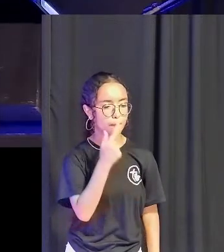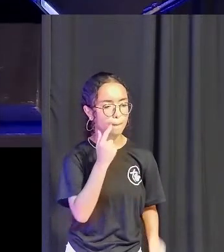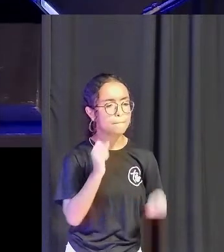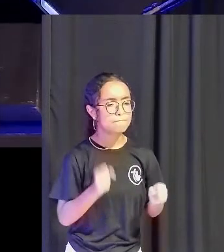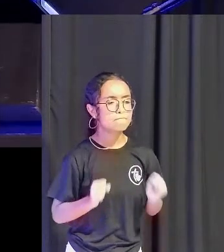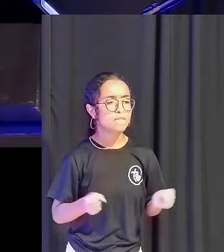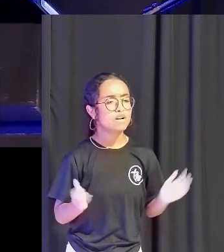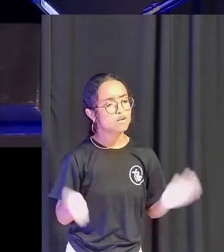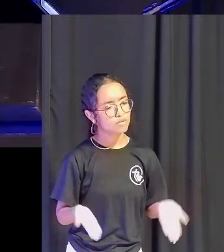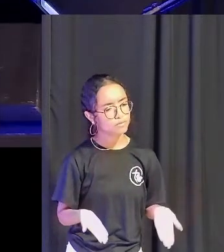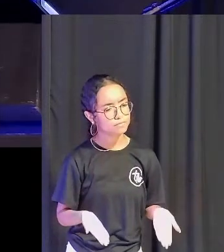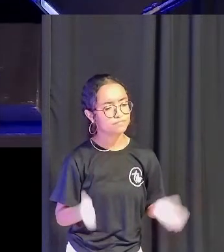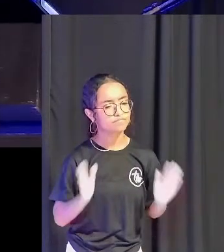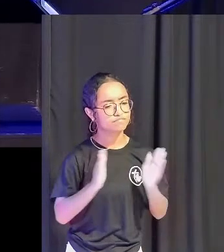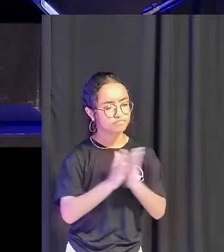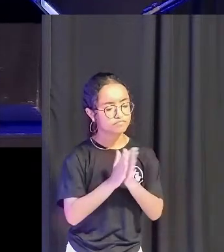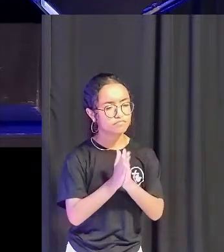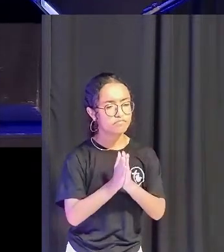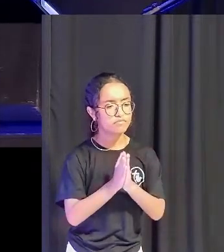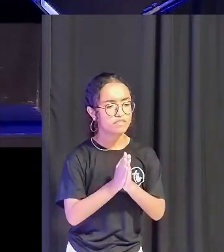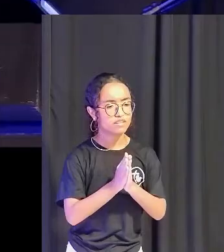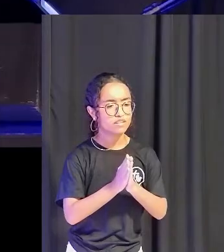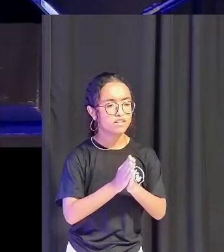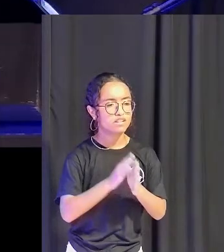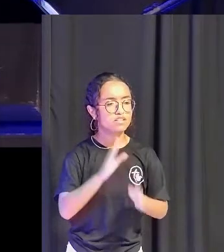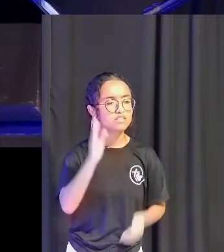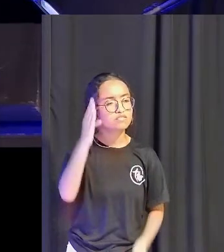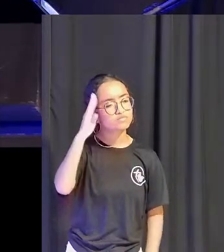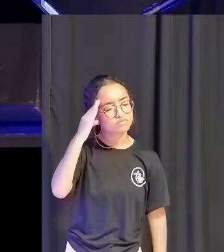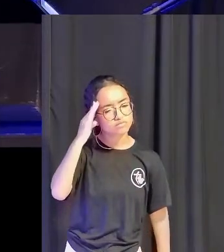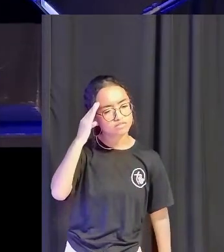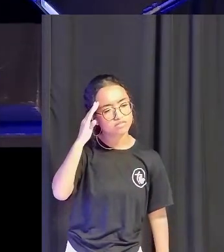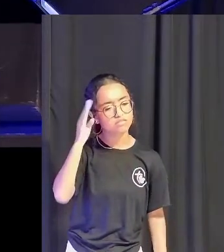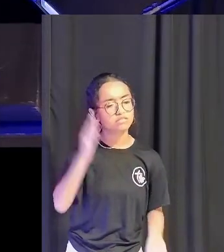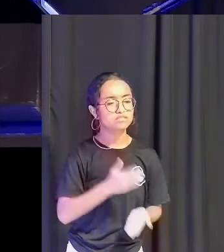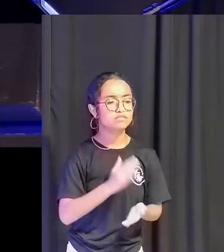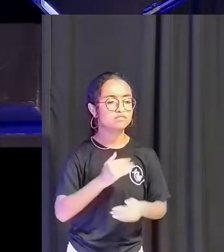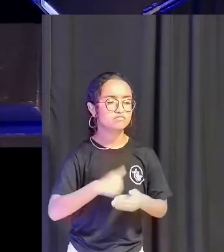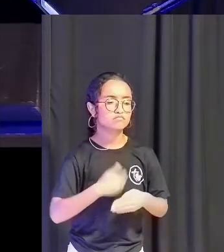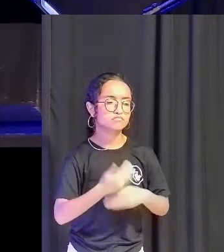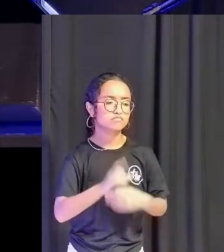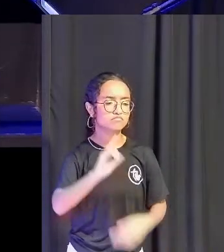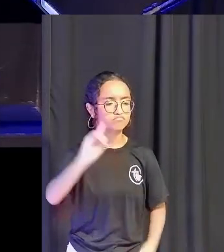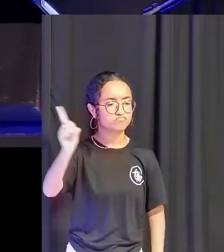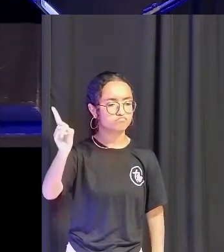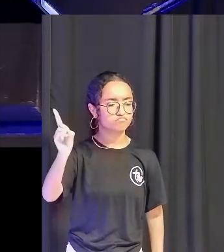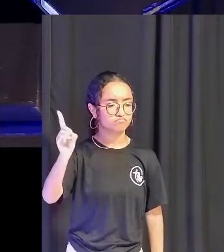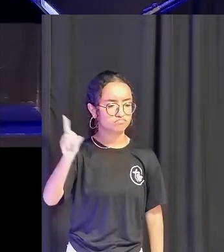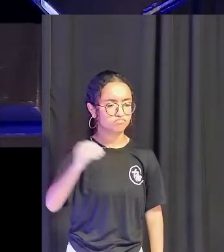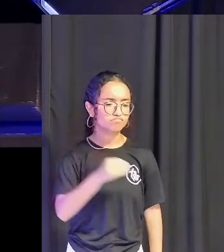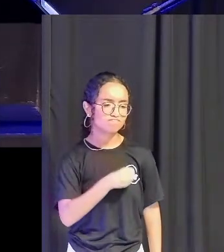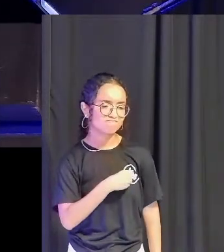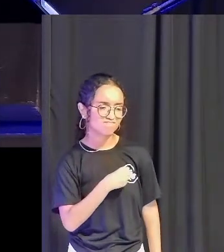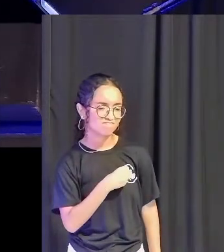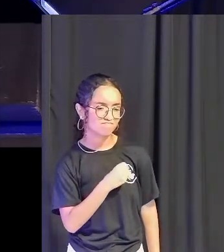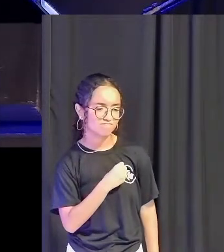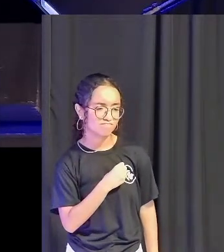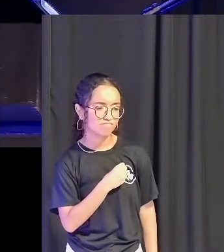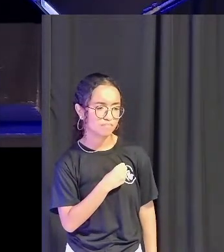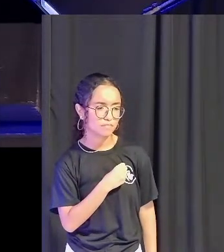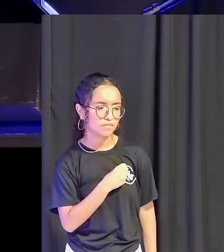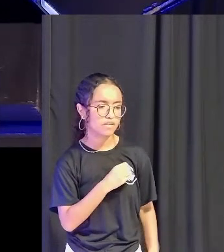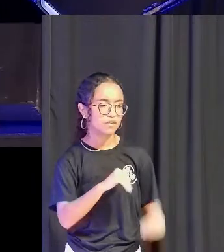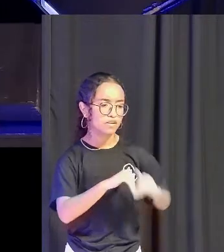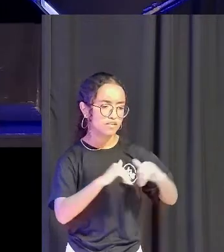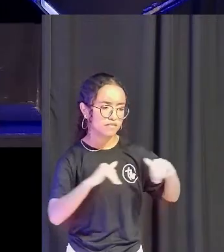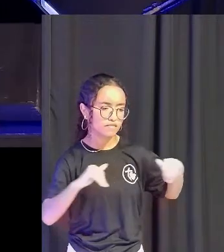hoje, em oração, reconhecer diante de Ti que são pecadores e que seu pecado os